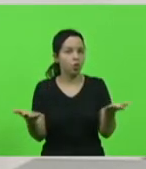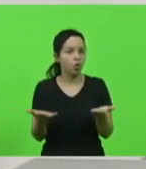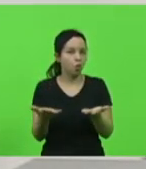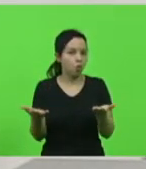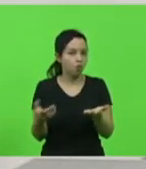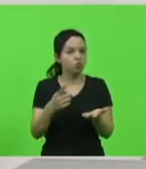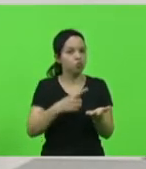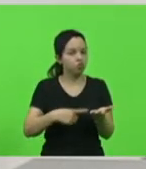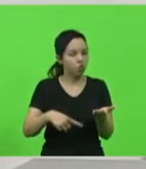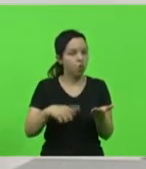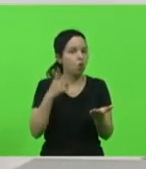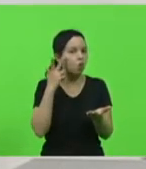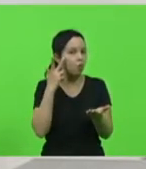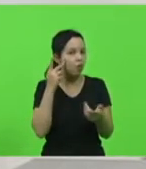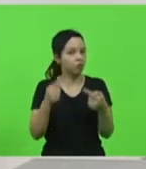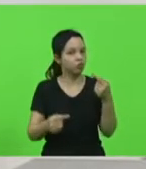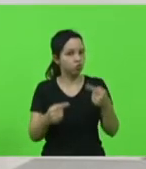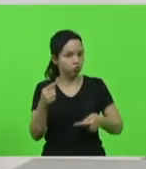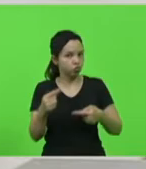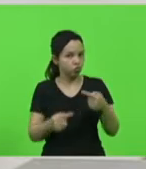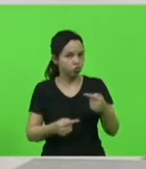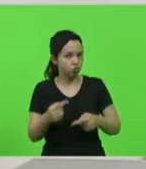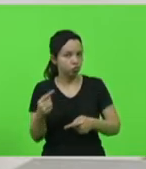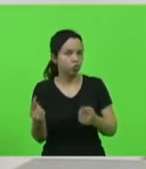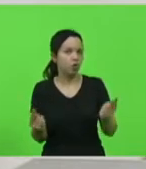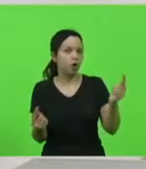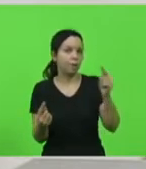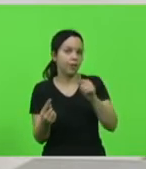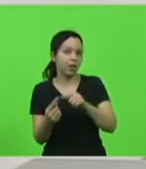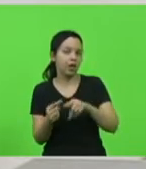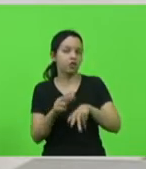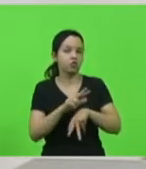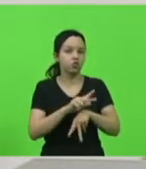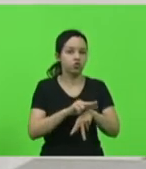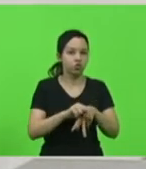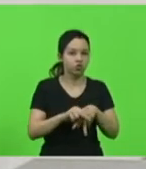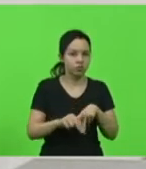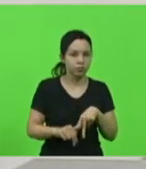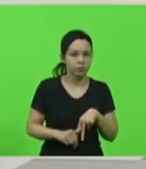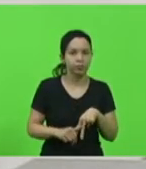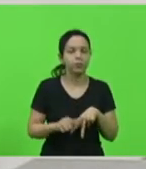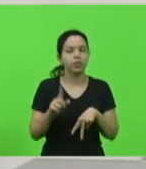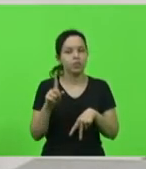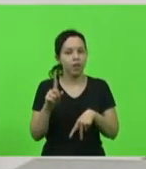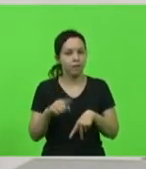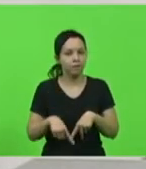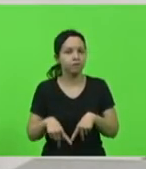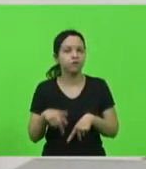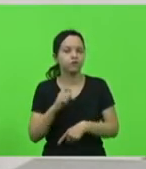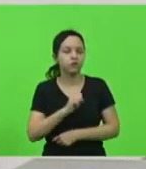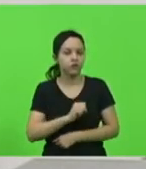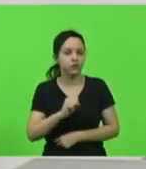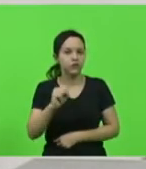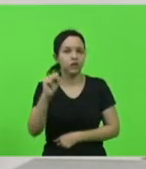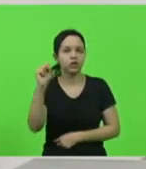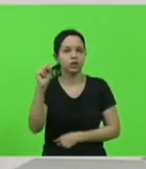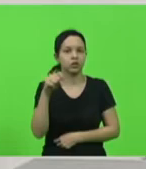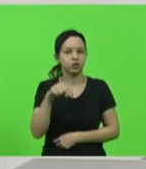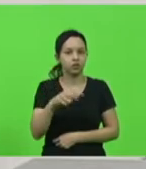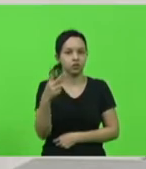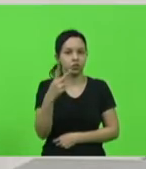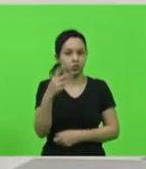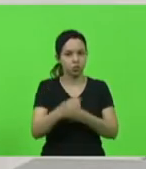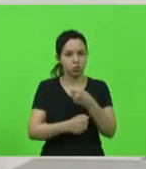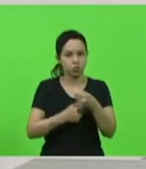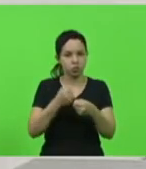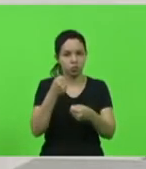falarmos, ligados a gênero, né, são apontados como vitórias neste segundo ano de